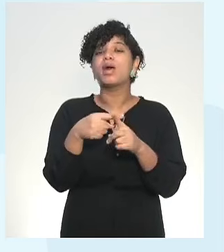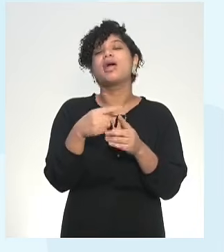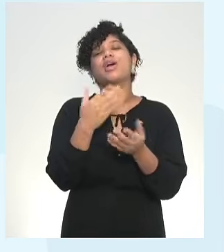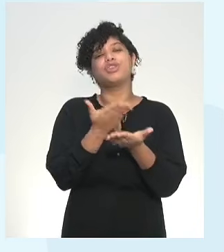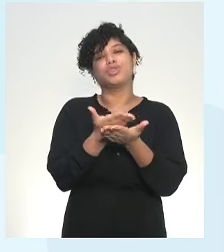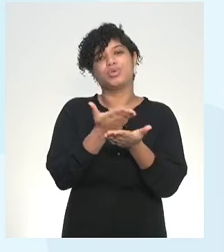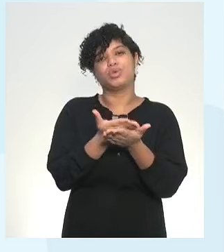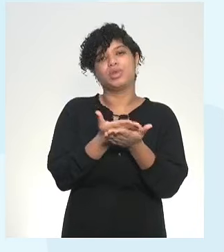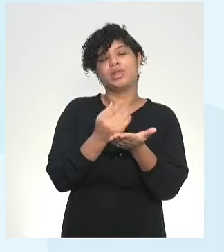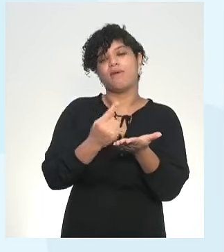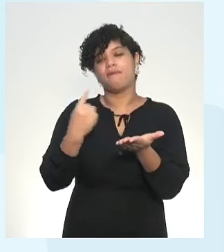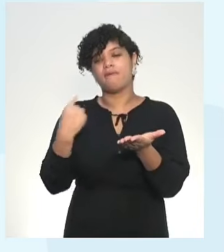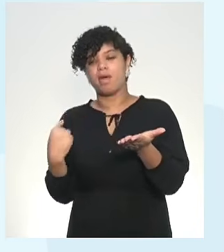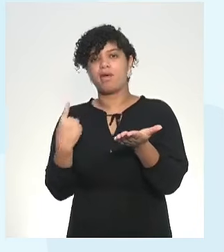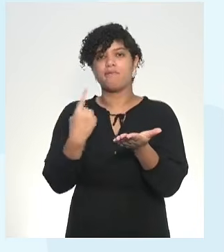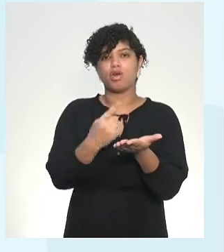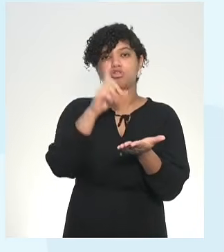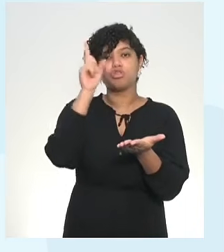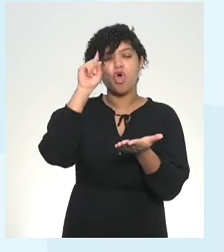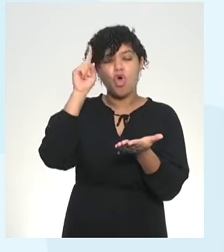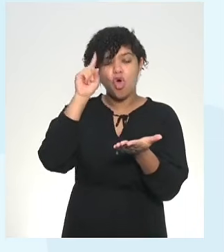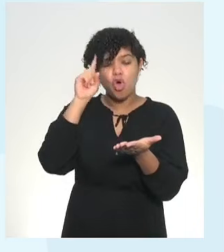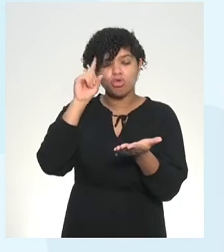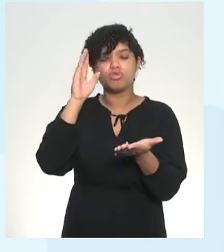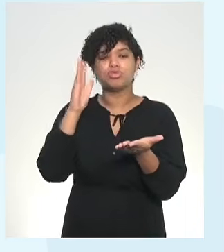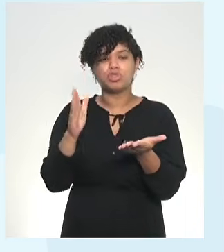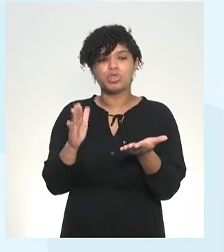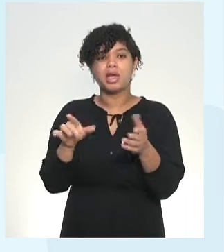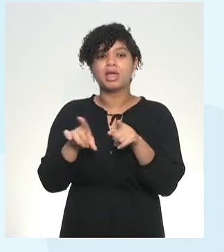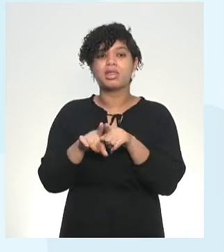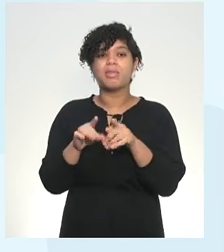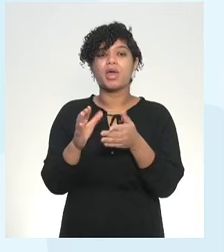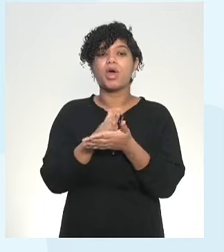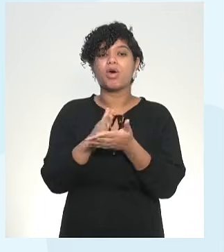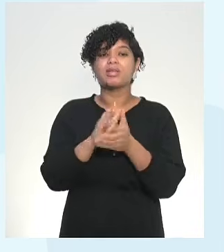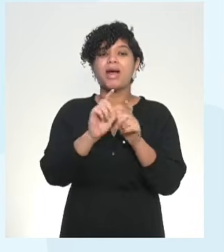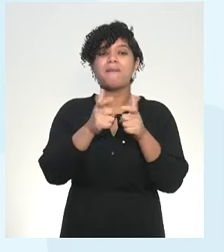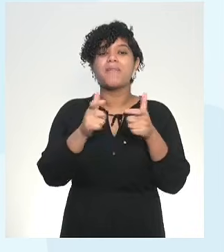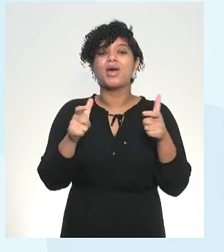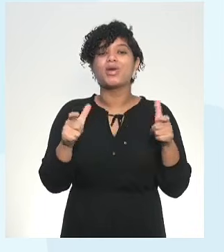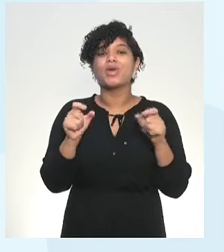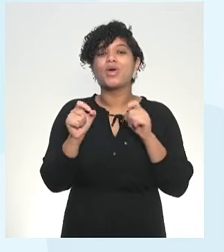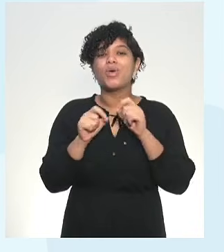branco, 4,9%, que fazem isso diariamente, e a grande maioria,